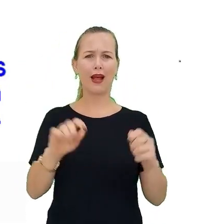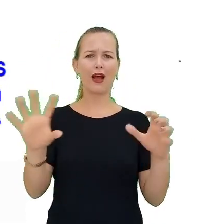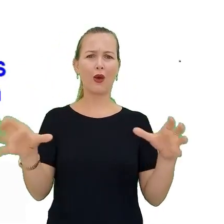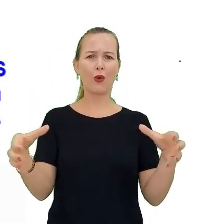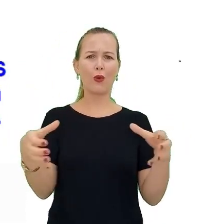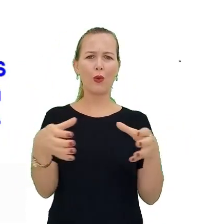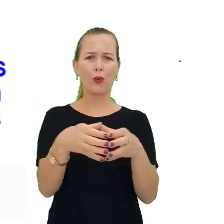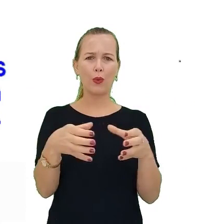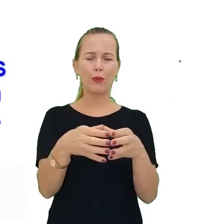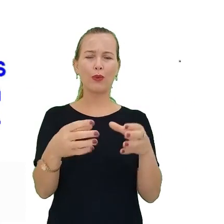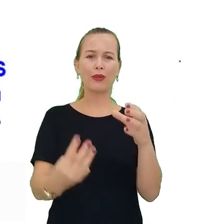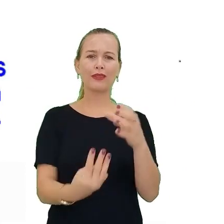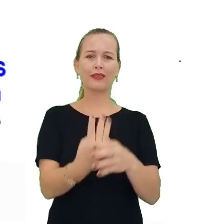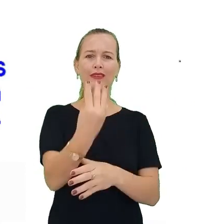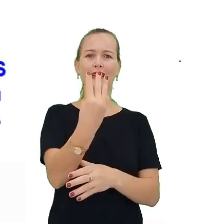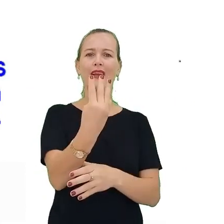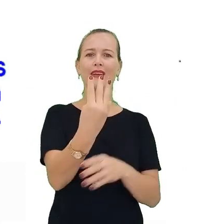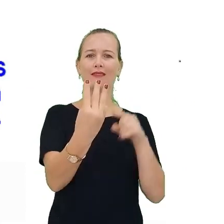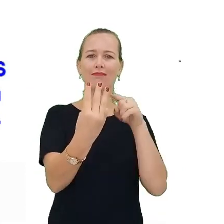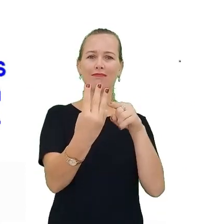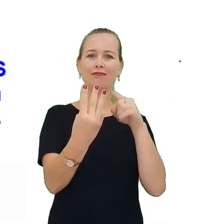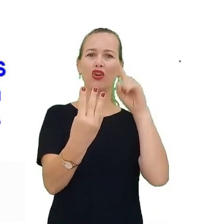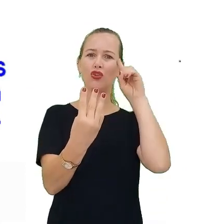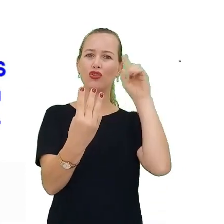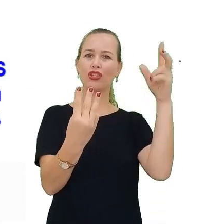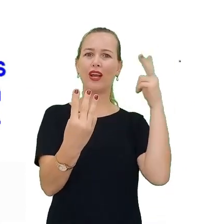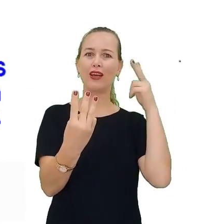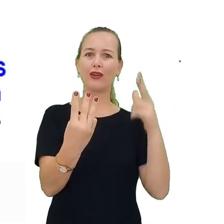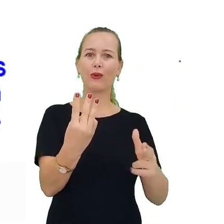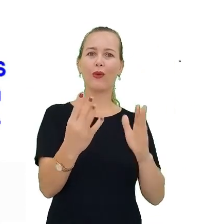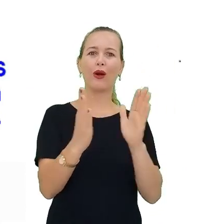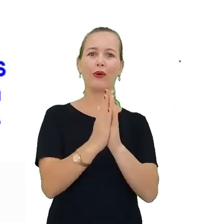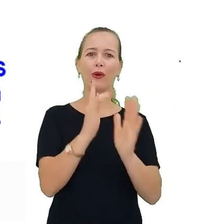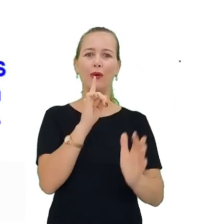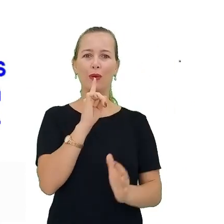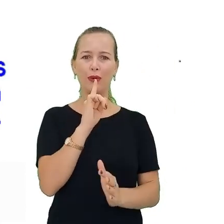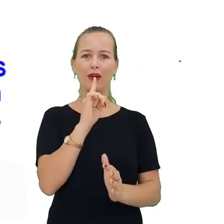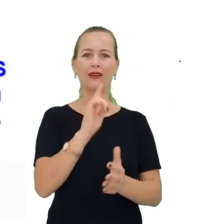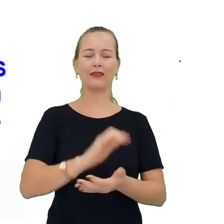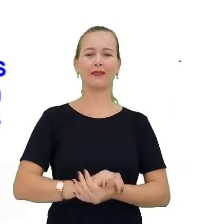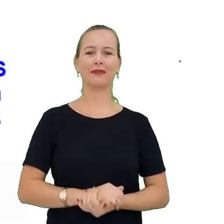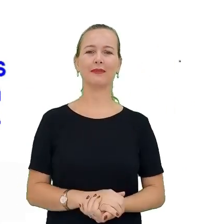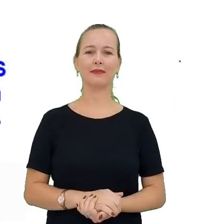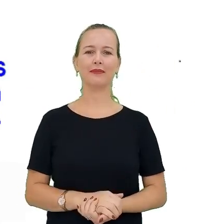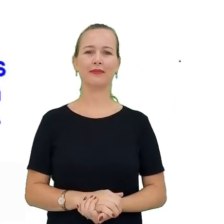garantidas para que atenda à condição do problema.